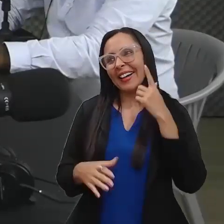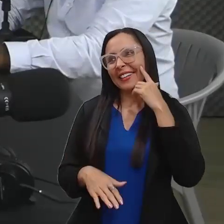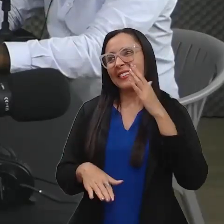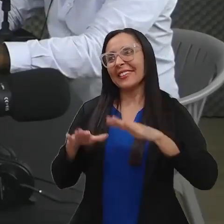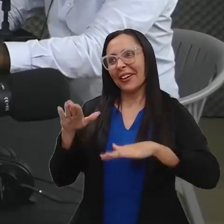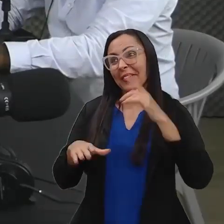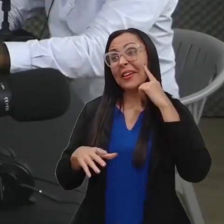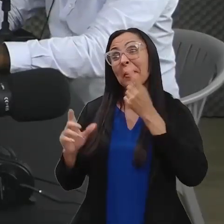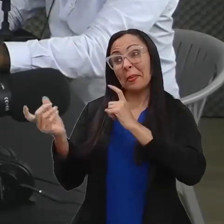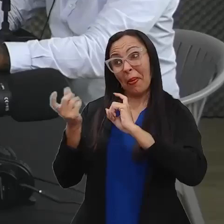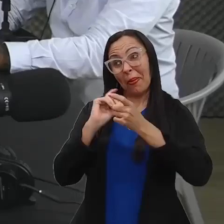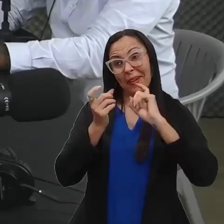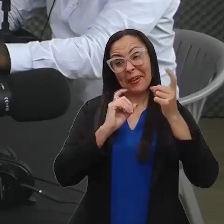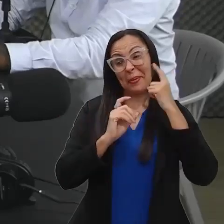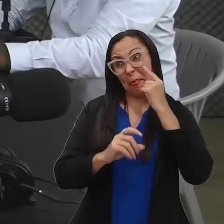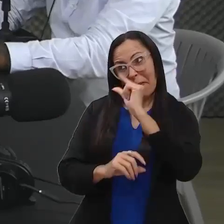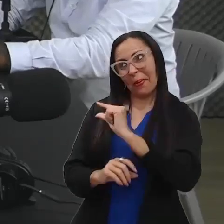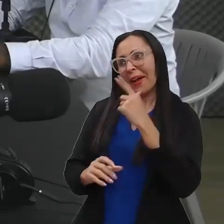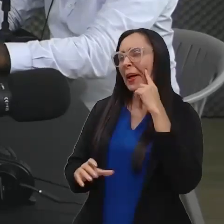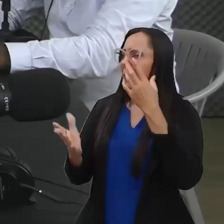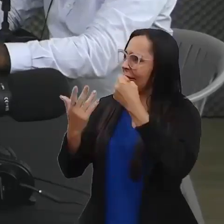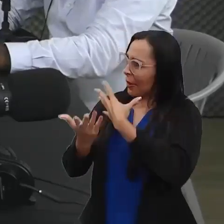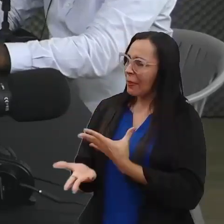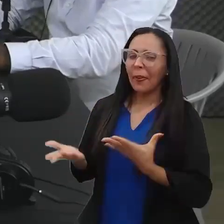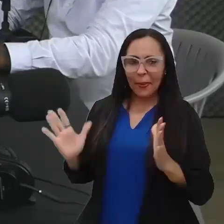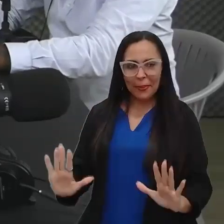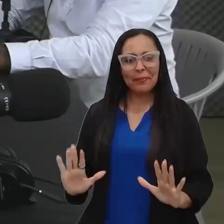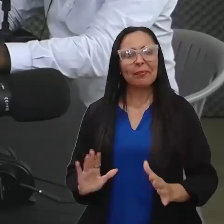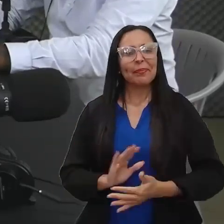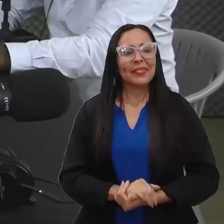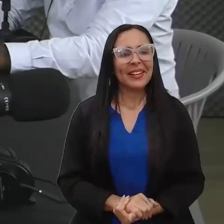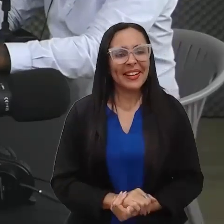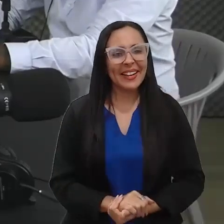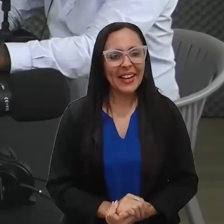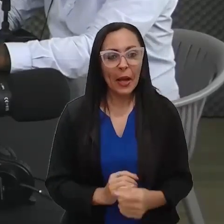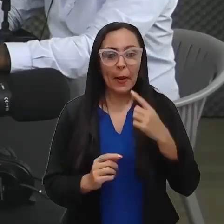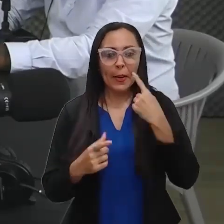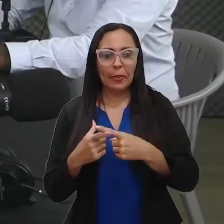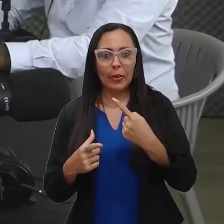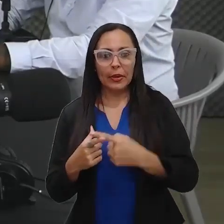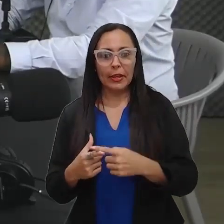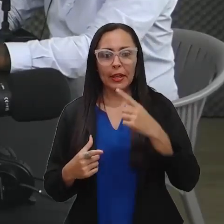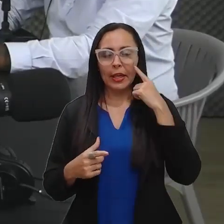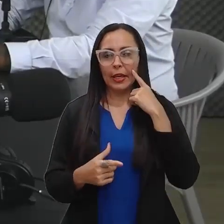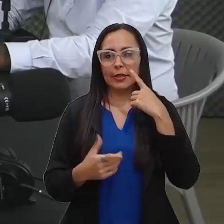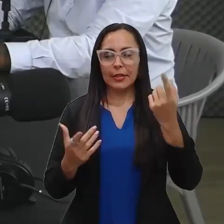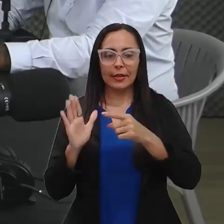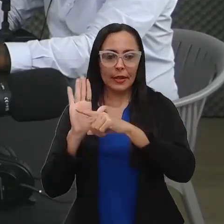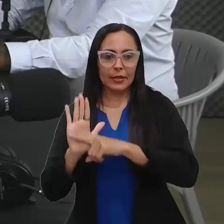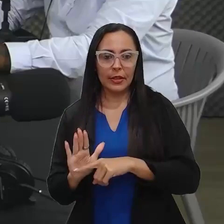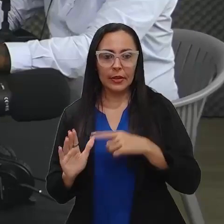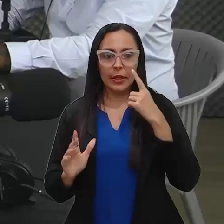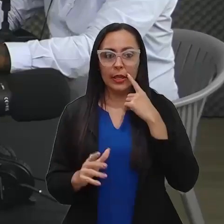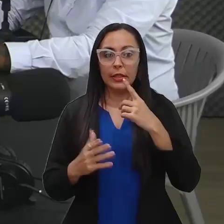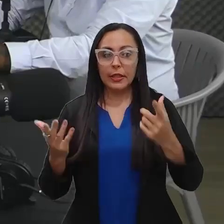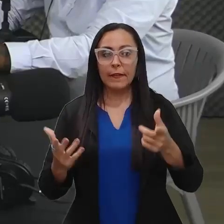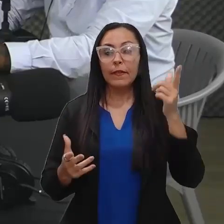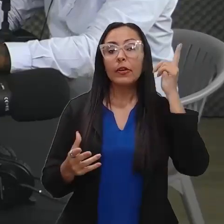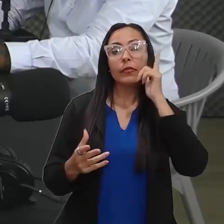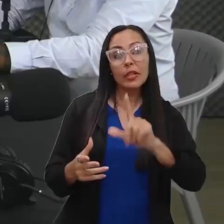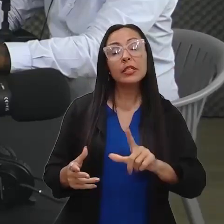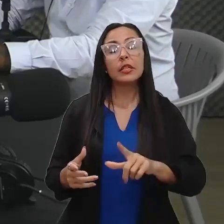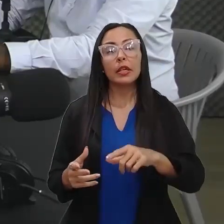pouquinho polêmico. Não, mas é muito bom, porque a bola está vindo para mim. Sim. Porque essa questão do negacionismo, né? Quem é que pode vencer